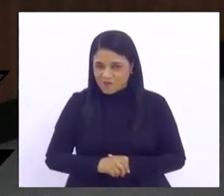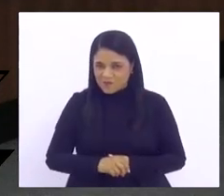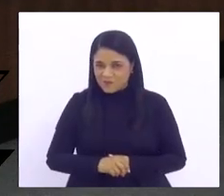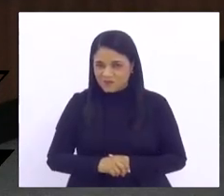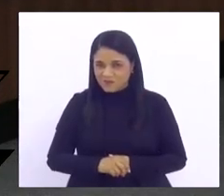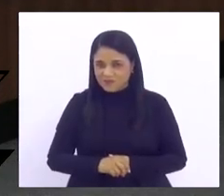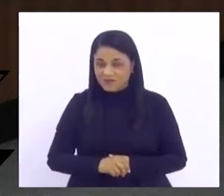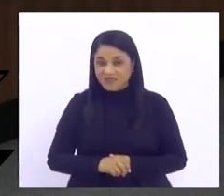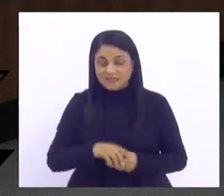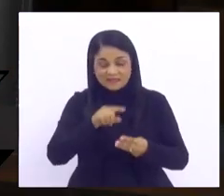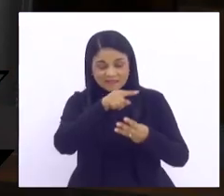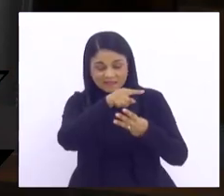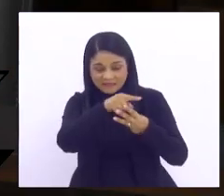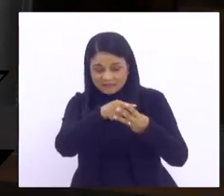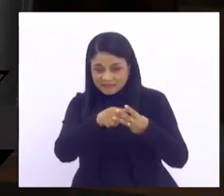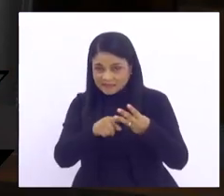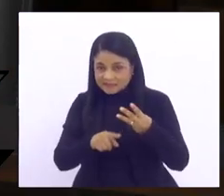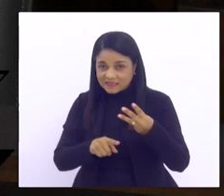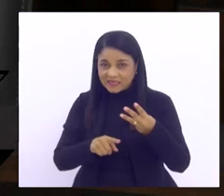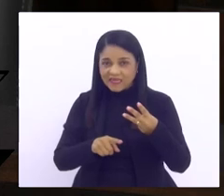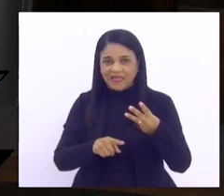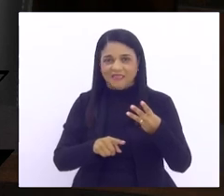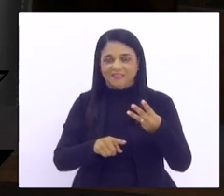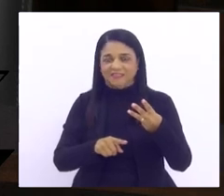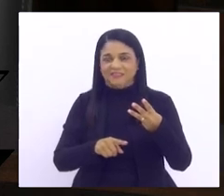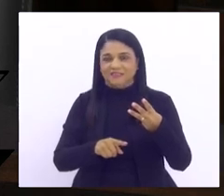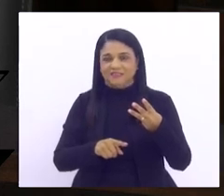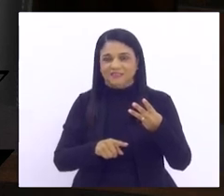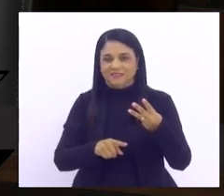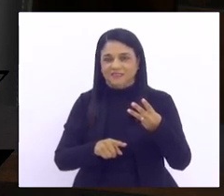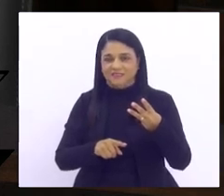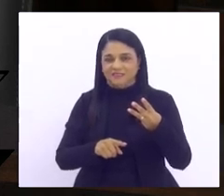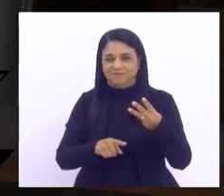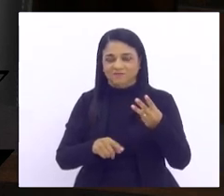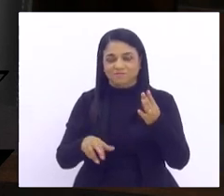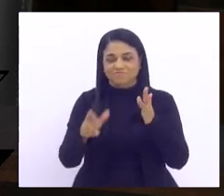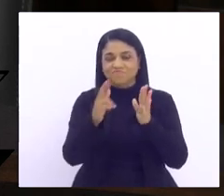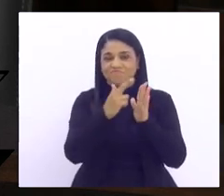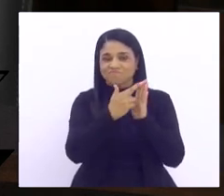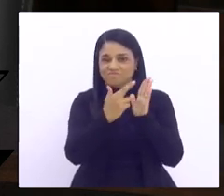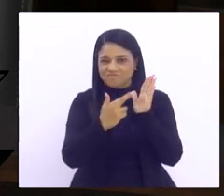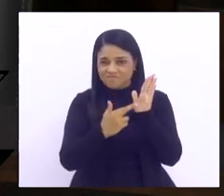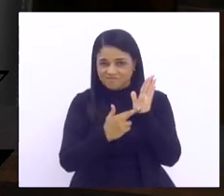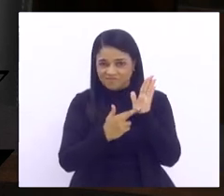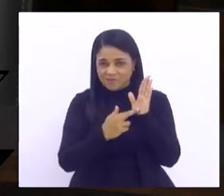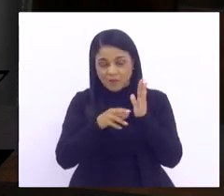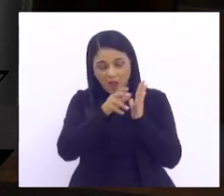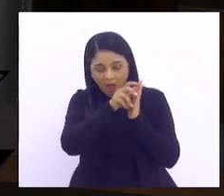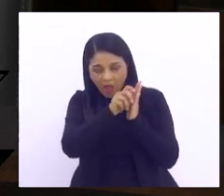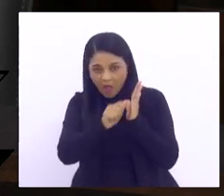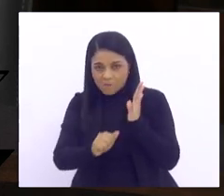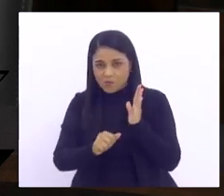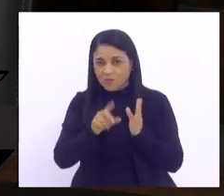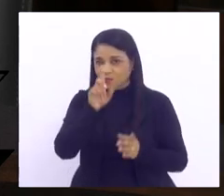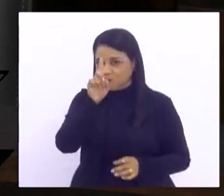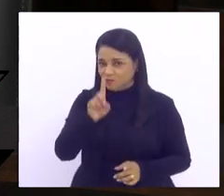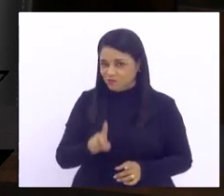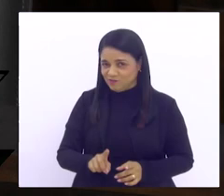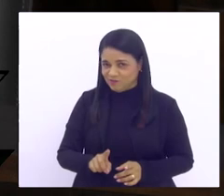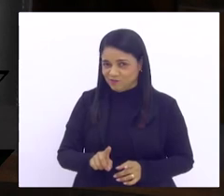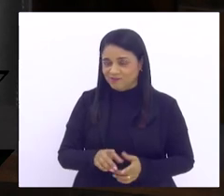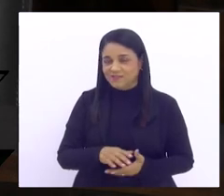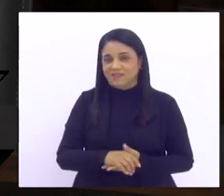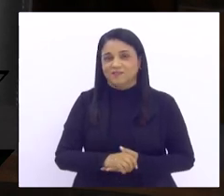existem três vetores da dignidade da pessoa humana. São três requisitos para que alguém tenha plena dignidade, segundo